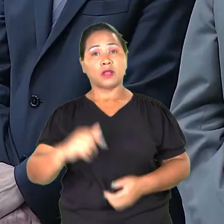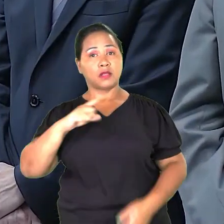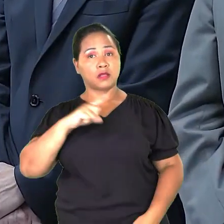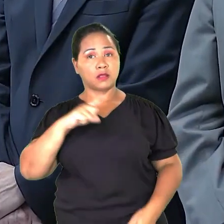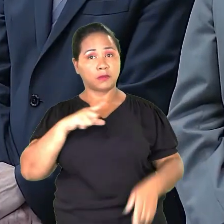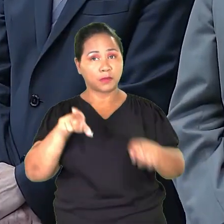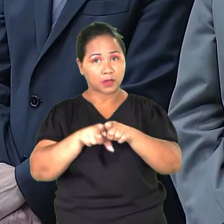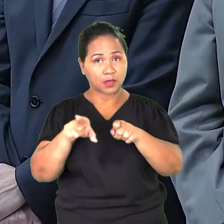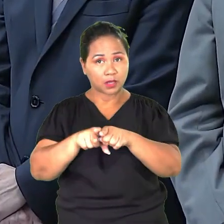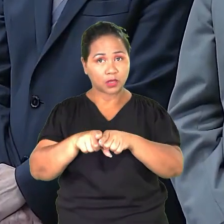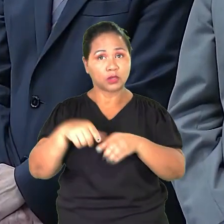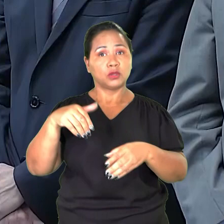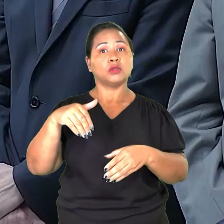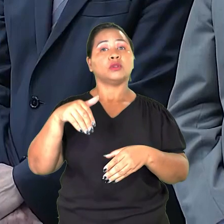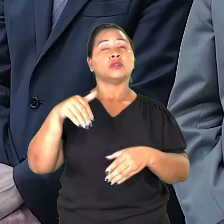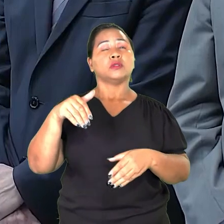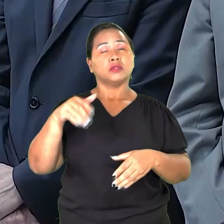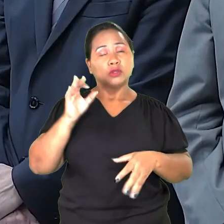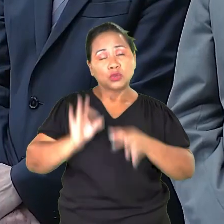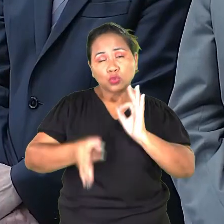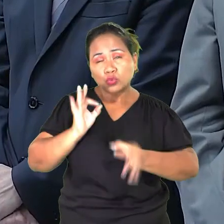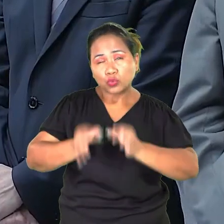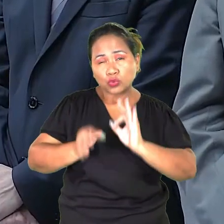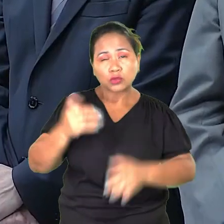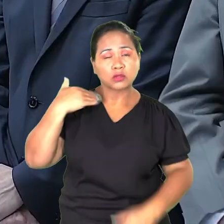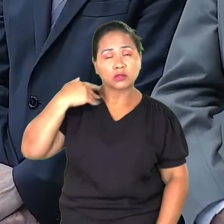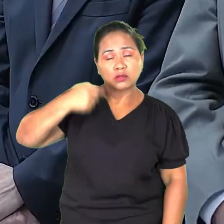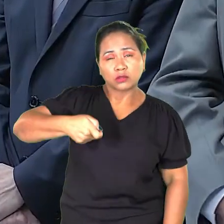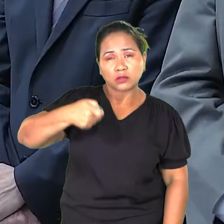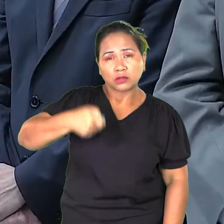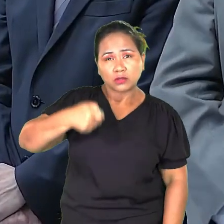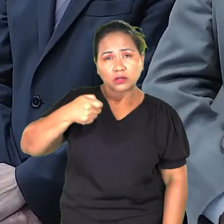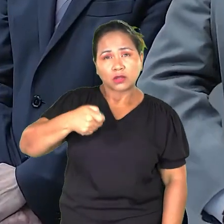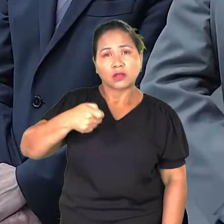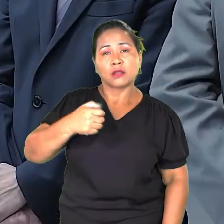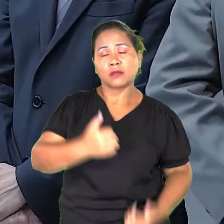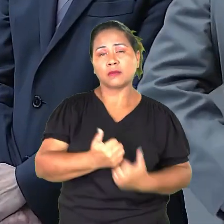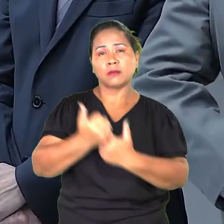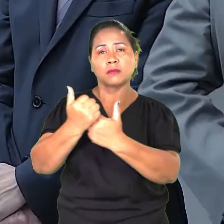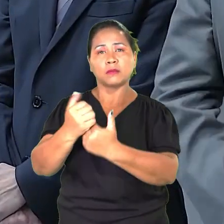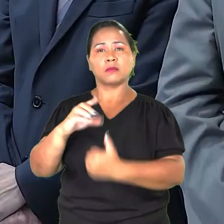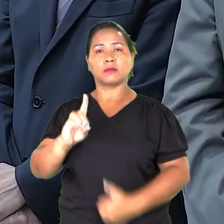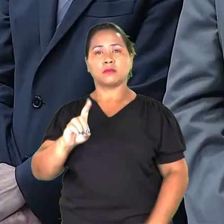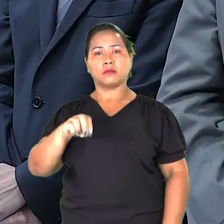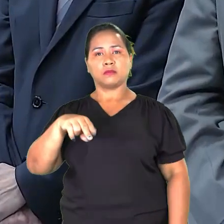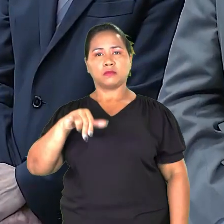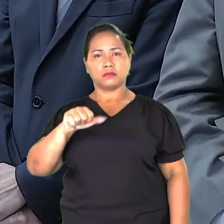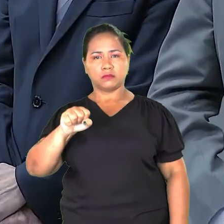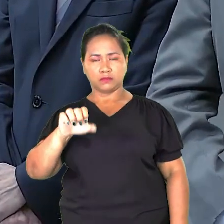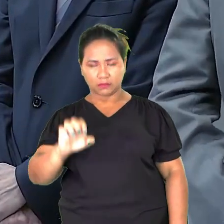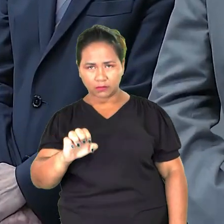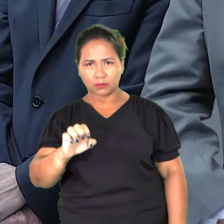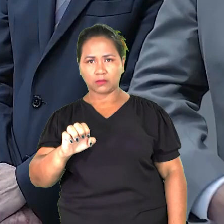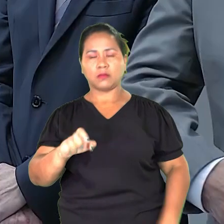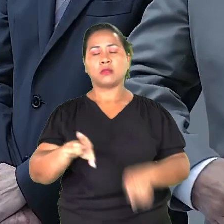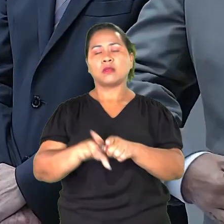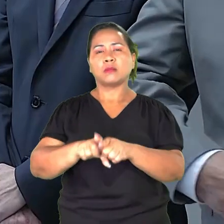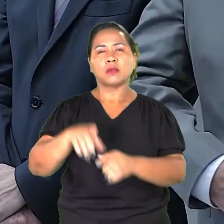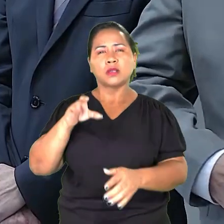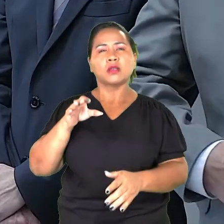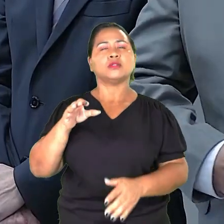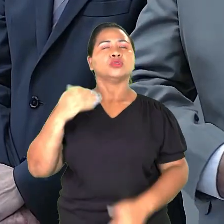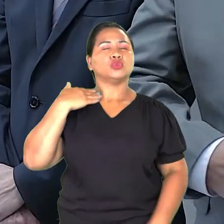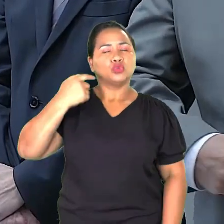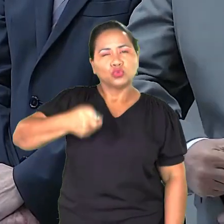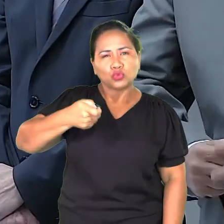Atua como juíza assessora da presidência do TRE de São Paulo a doutora Denise Indig Pinheiro, e como juíza assessora